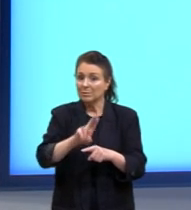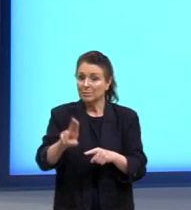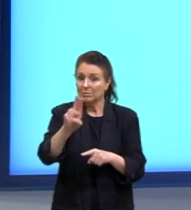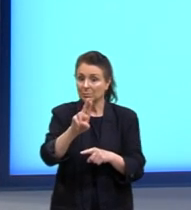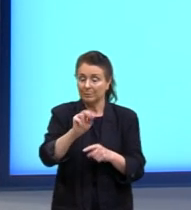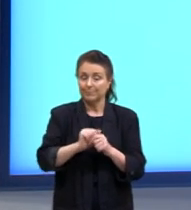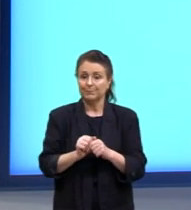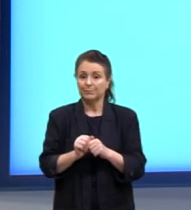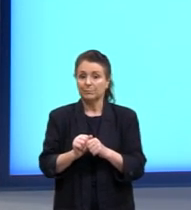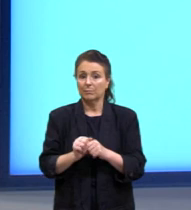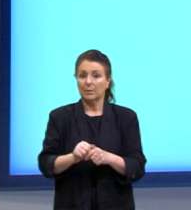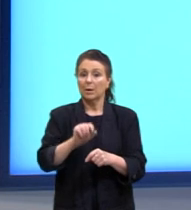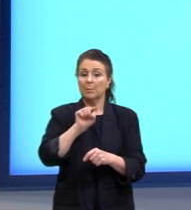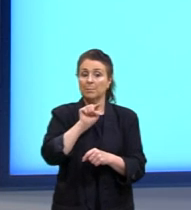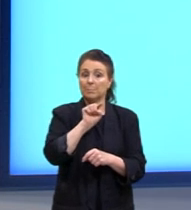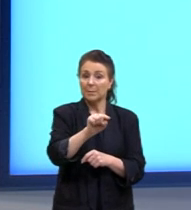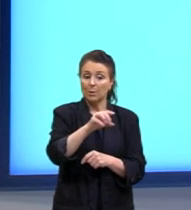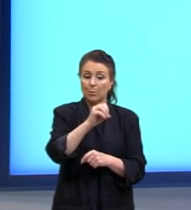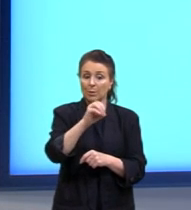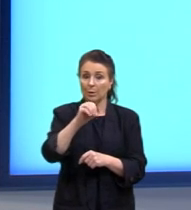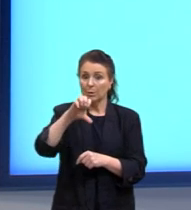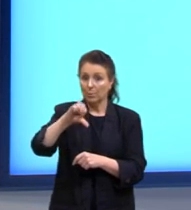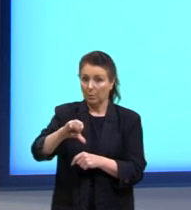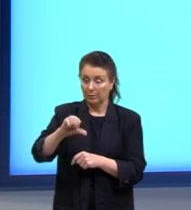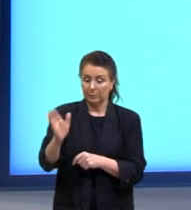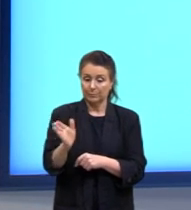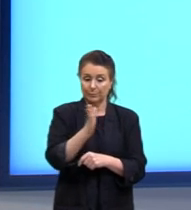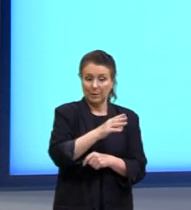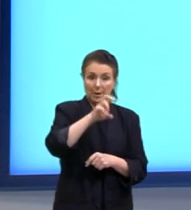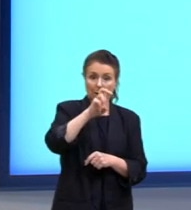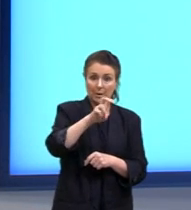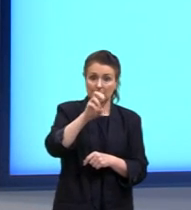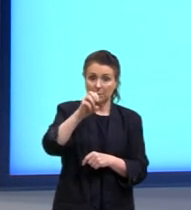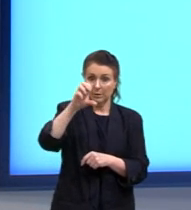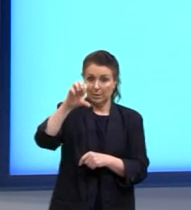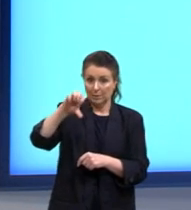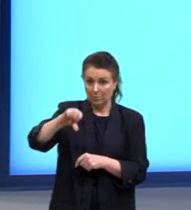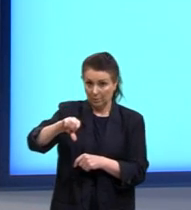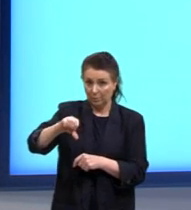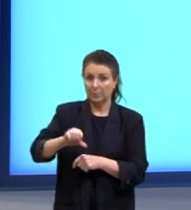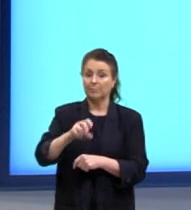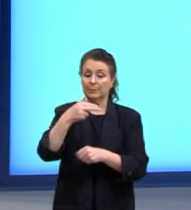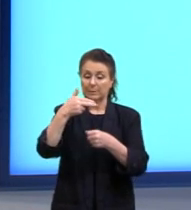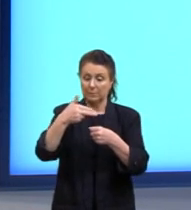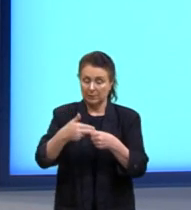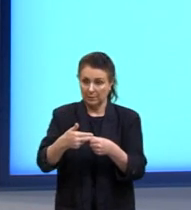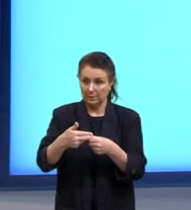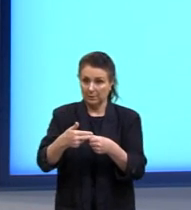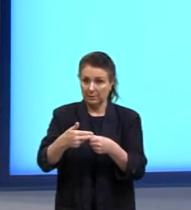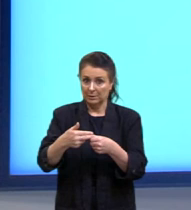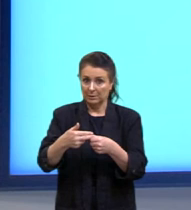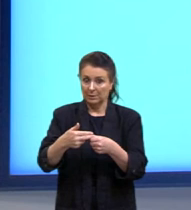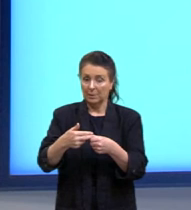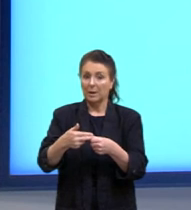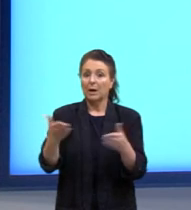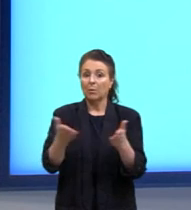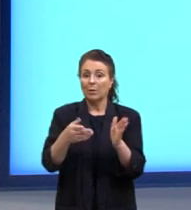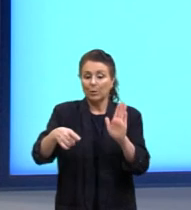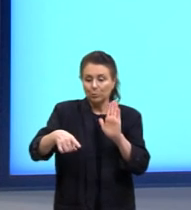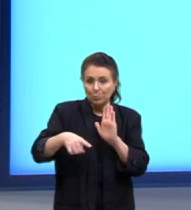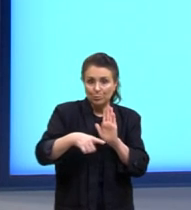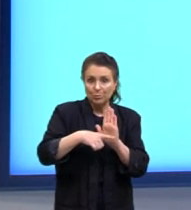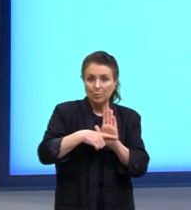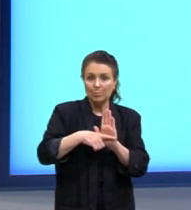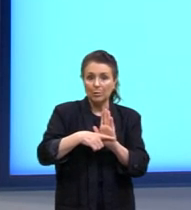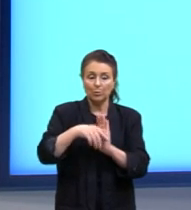km e 559 km foi gasolina então a gente faz essa subtração né com